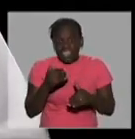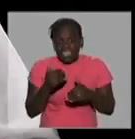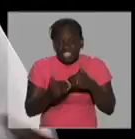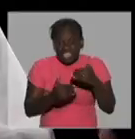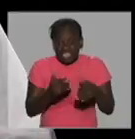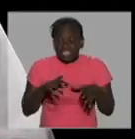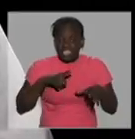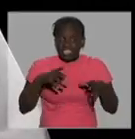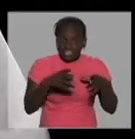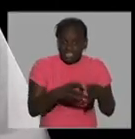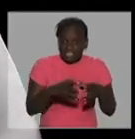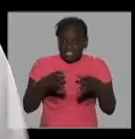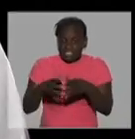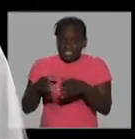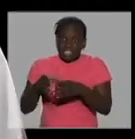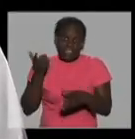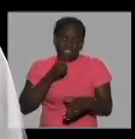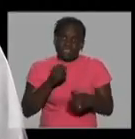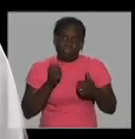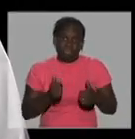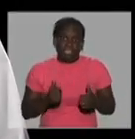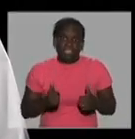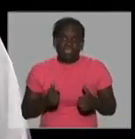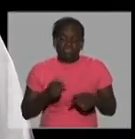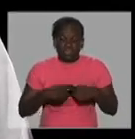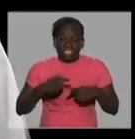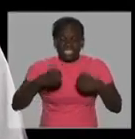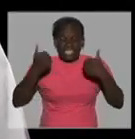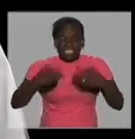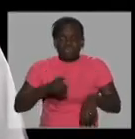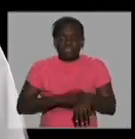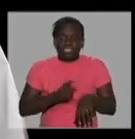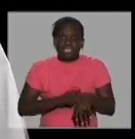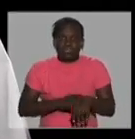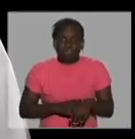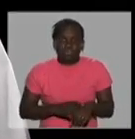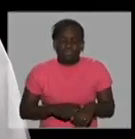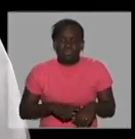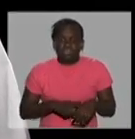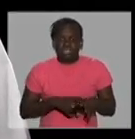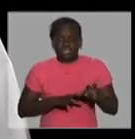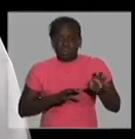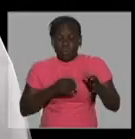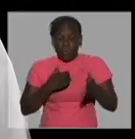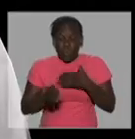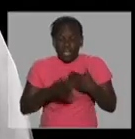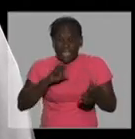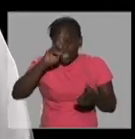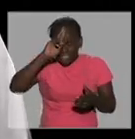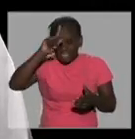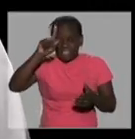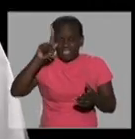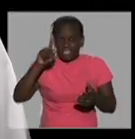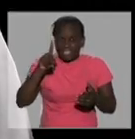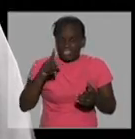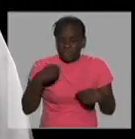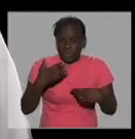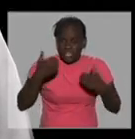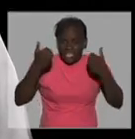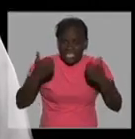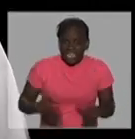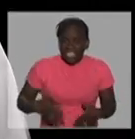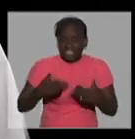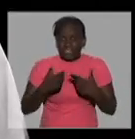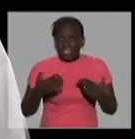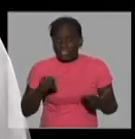acaba sendo muito setorizado para ele poder funcionar melhor. Como se gasta muito tempo para animar, então qualquer tipo de erro, digamos assim, ou